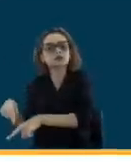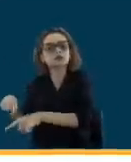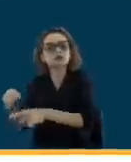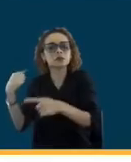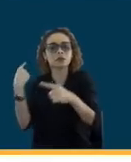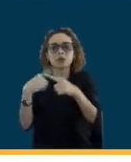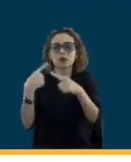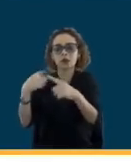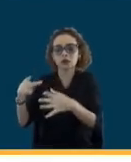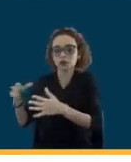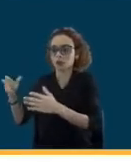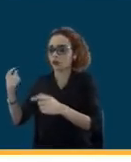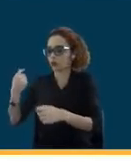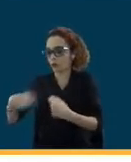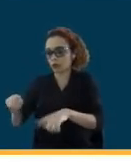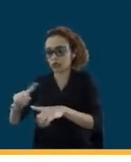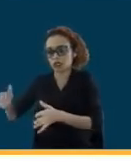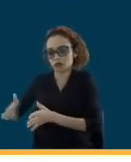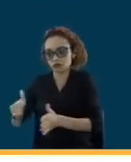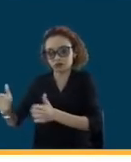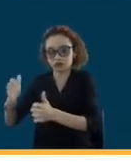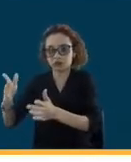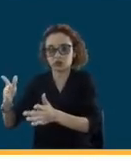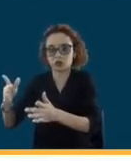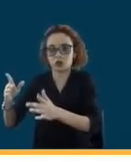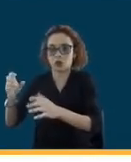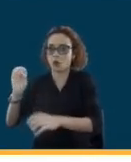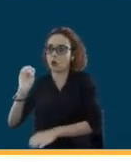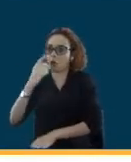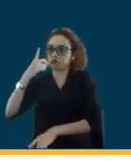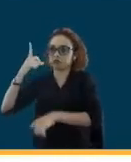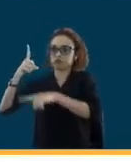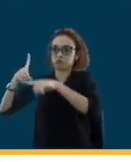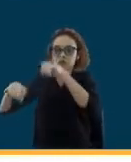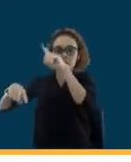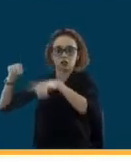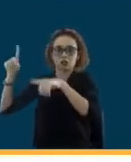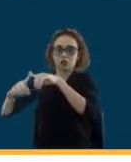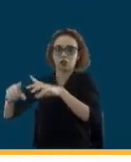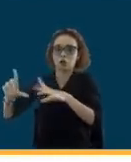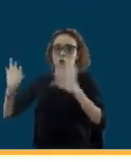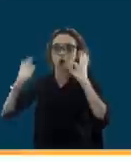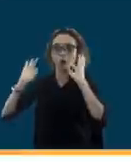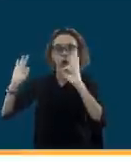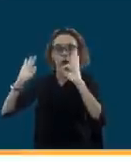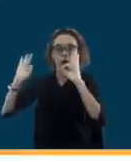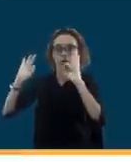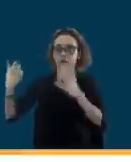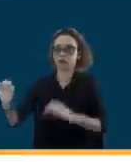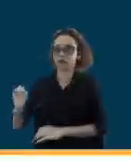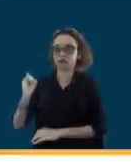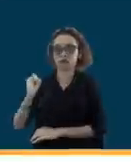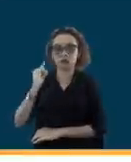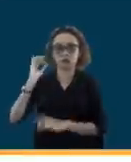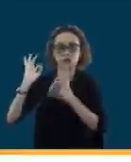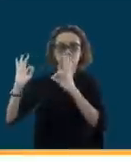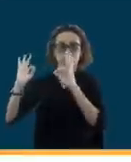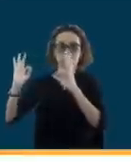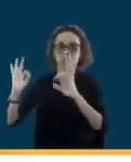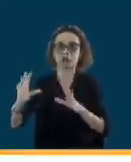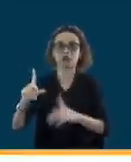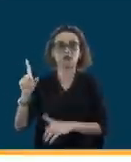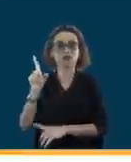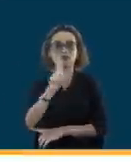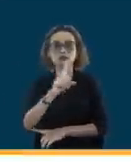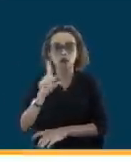não precisa de equipamento, que você precisa fazer um leasing para comprar de um equipamento importado, de um trator importado. A cultura